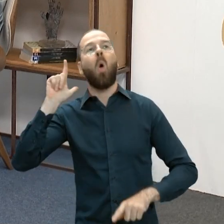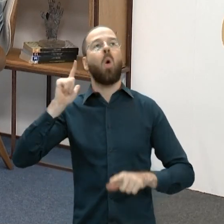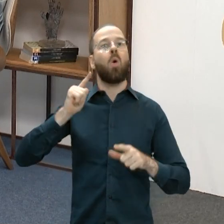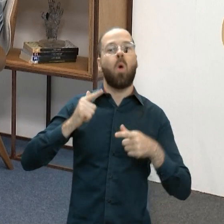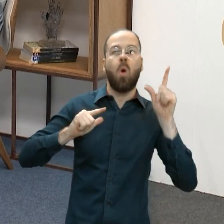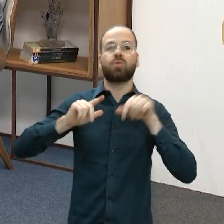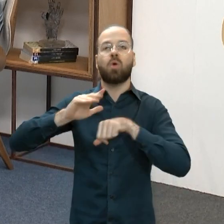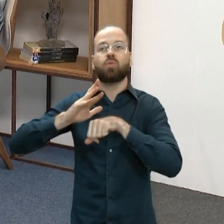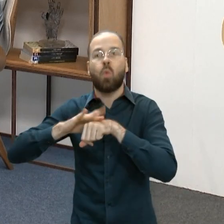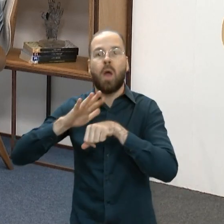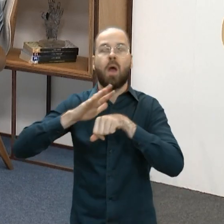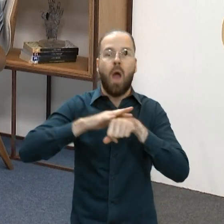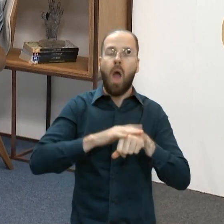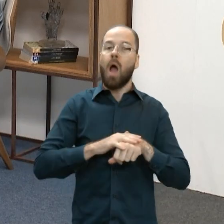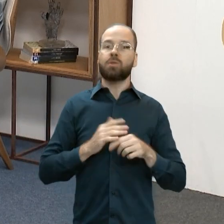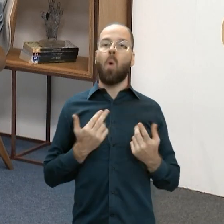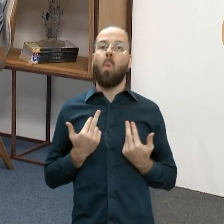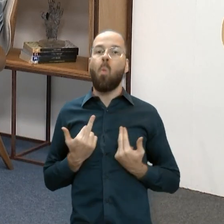outras doenças.